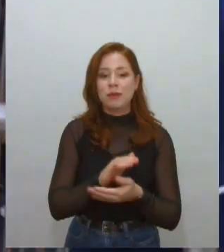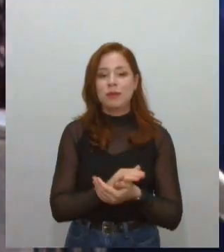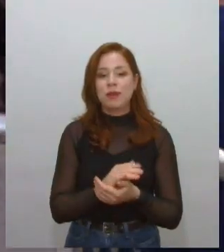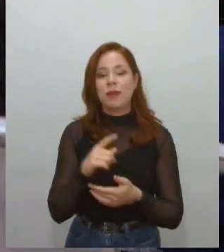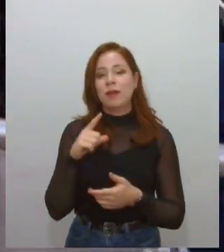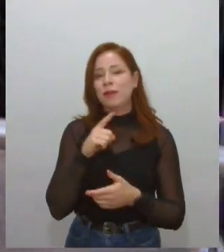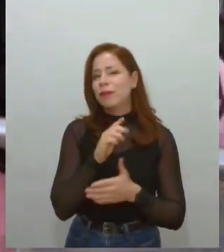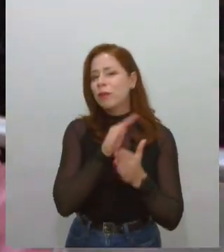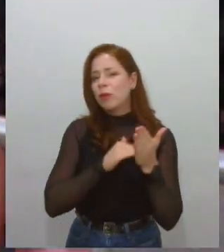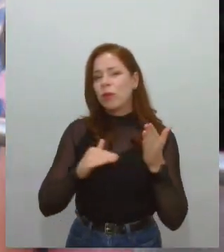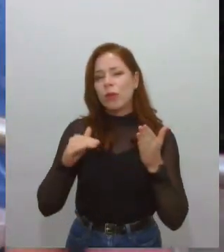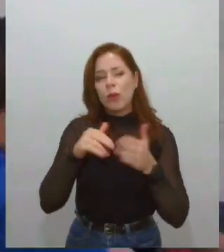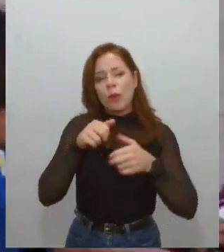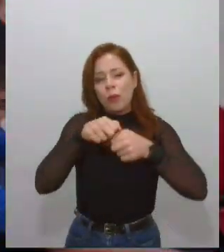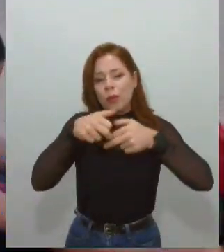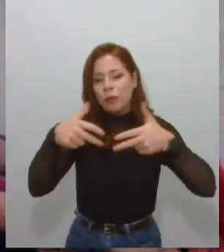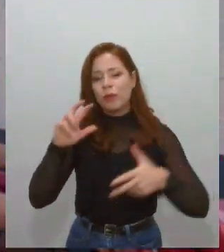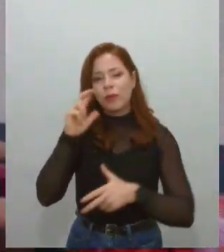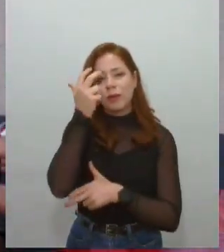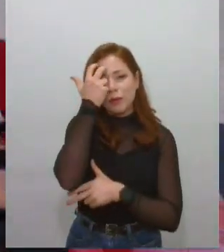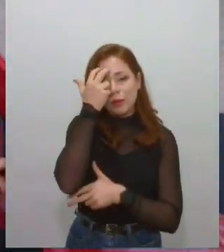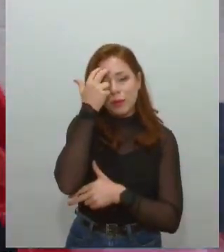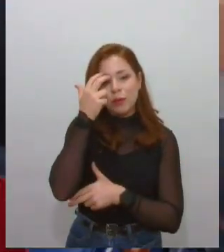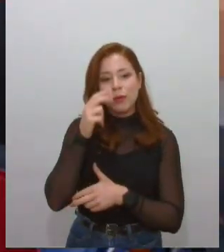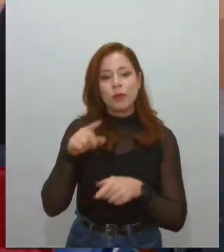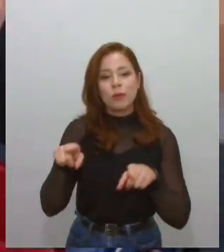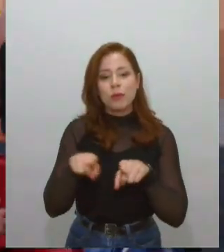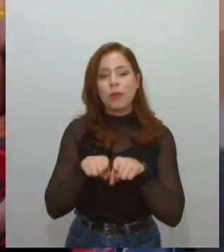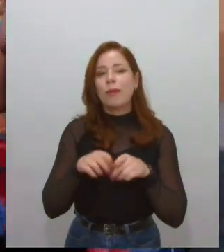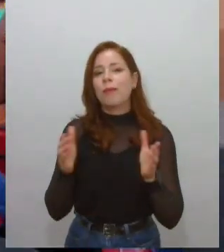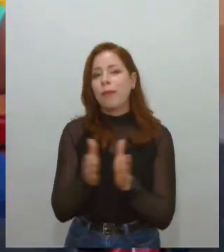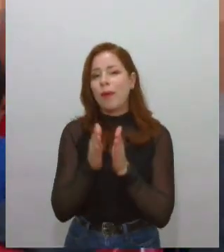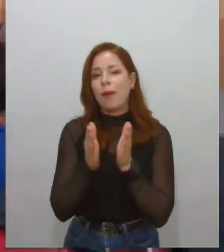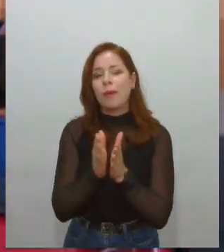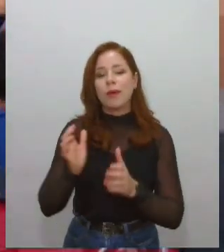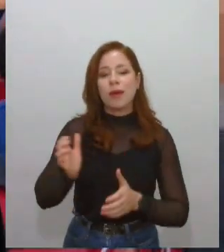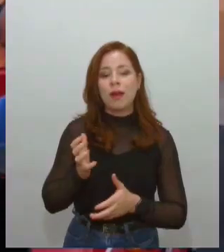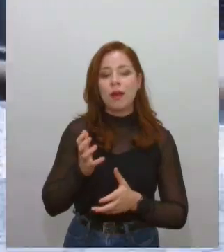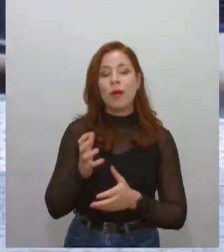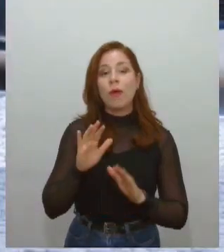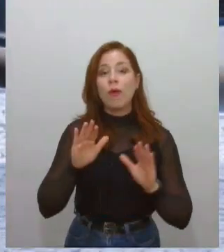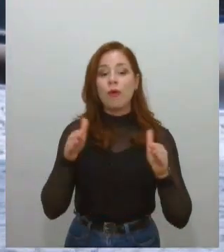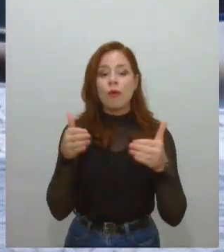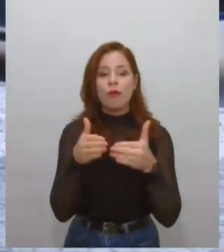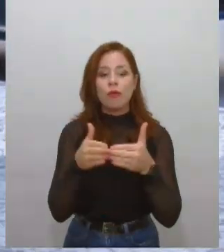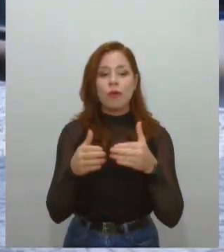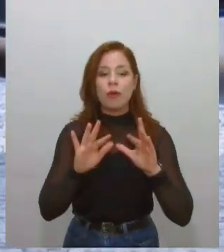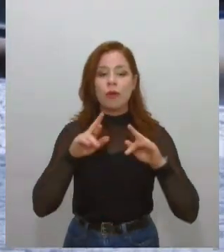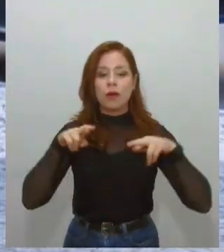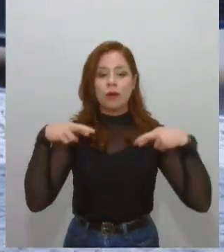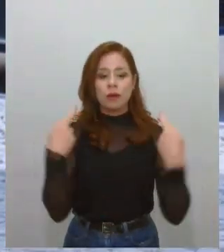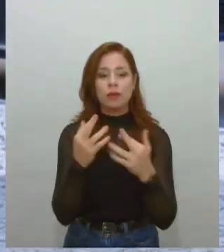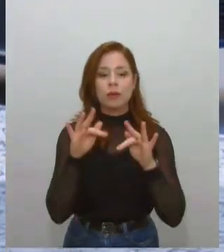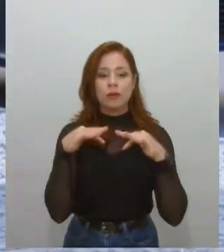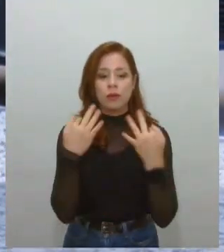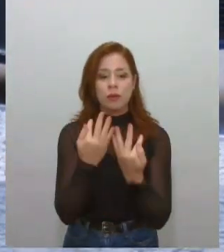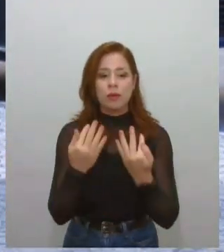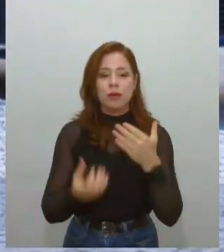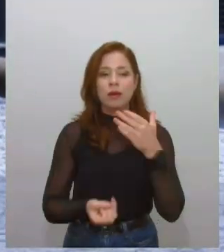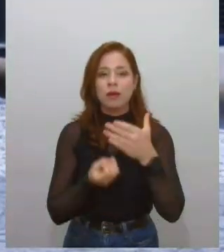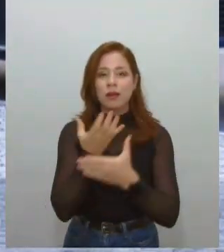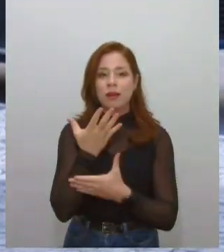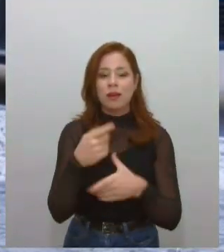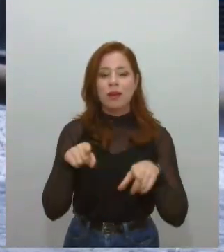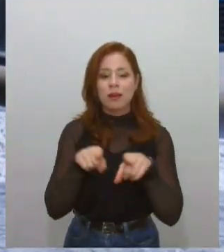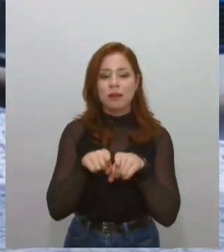culturas, a missão básica do espaço é reunir famílias e gerar cidadania. Acompanhando 25 crianças do Lar